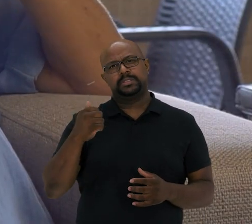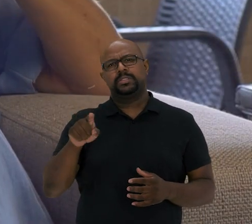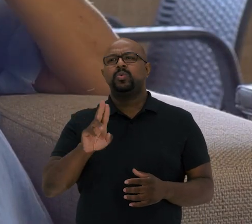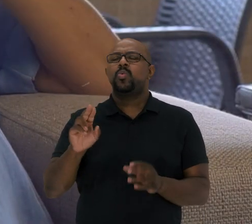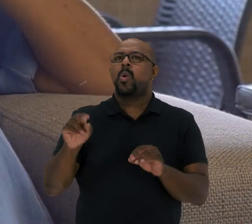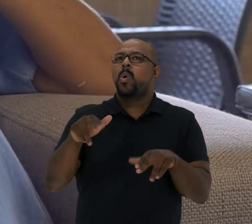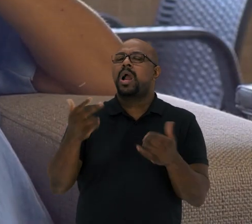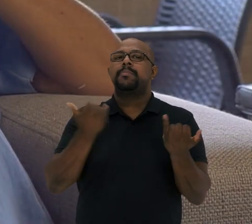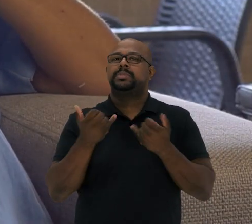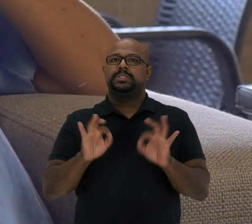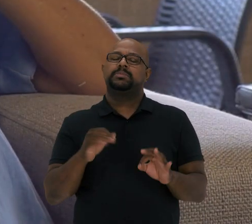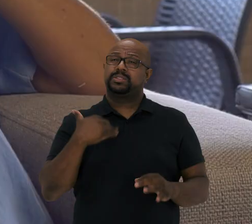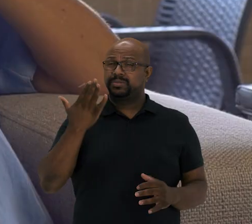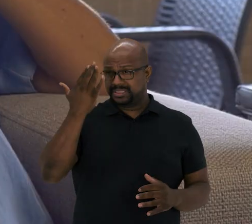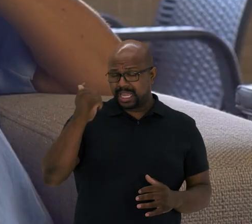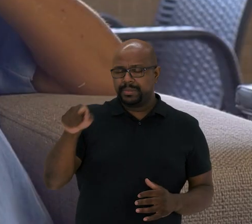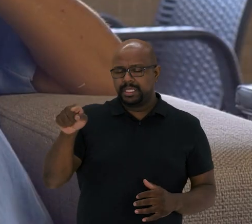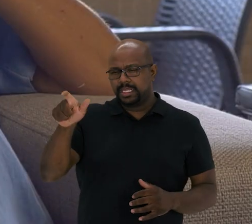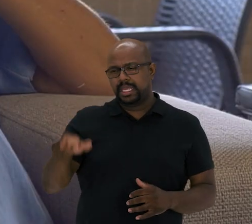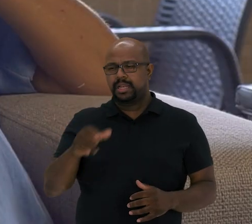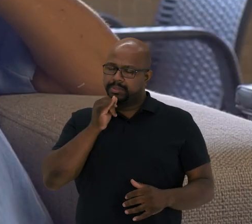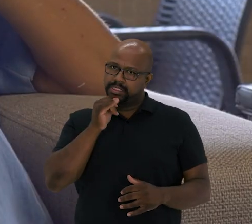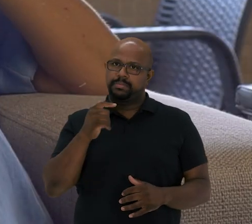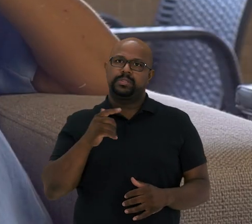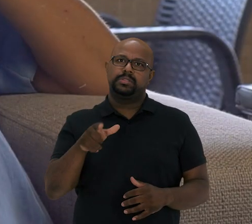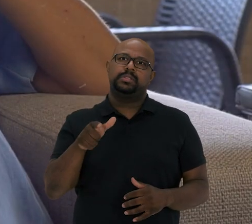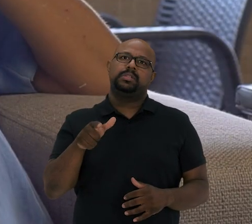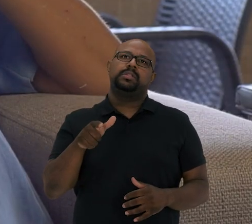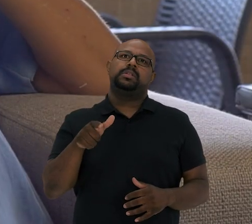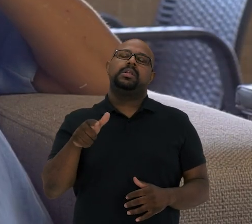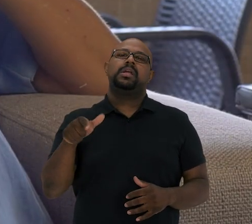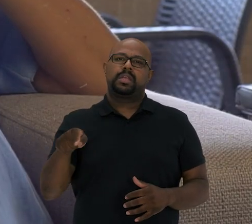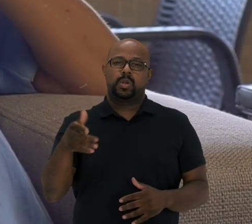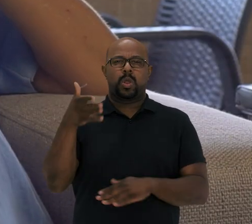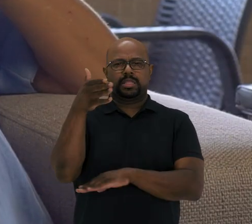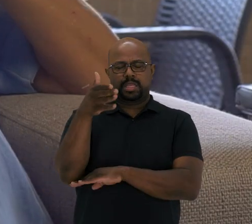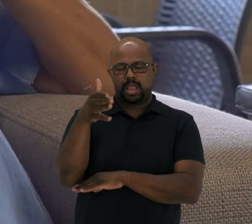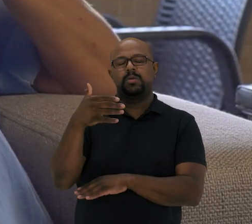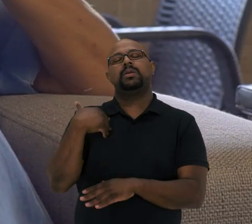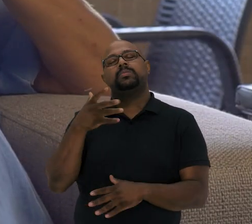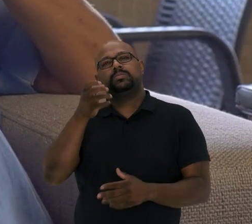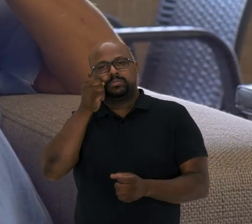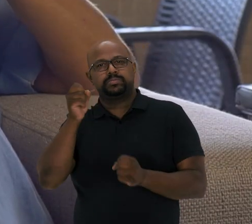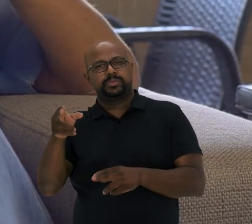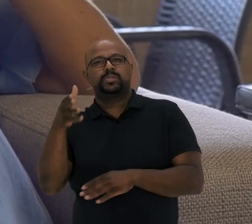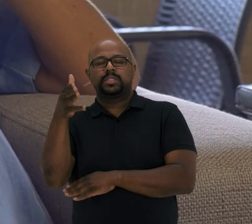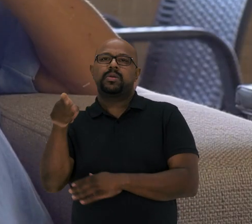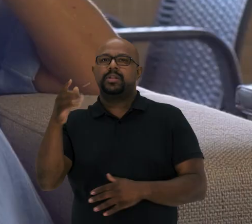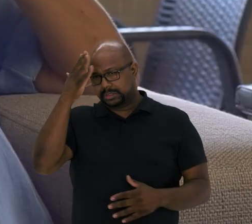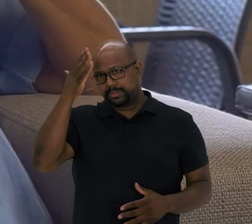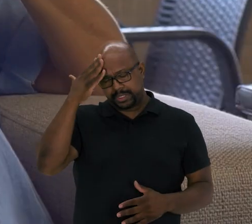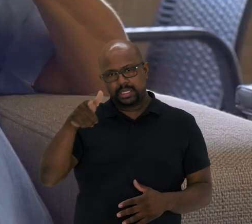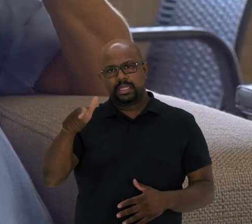nunca ninguém me disse, mas eu sabia que ele, por exemplo, eu parava no hotel Cordone, aquele hotel, eu parava naquele hotel. Eu